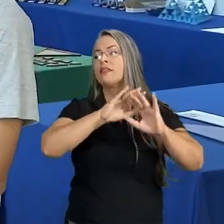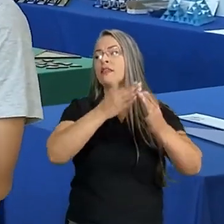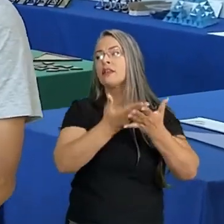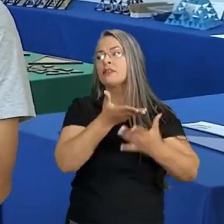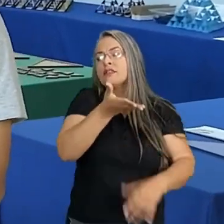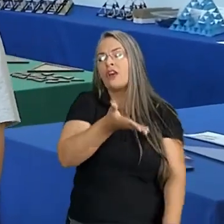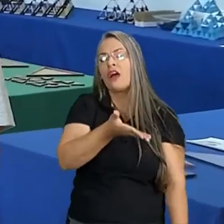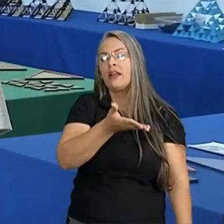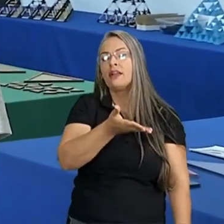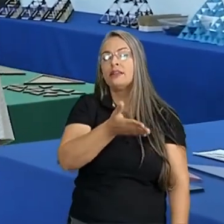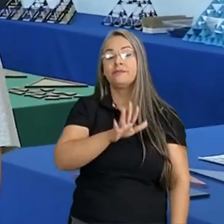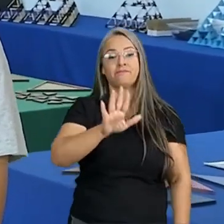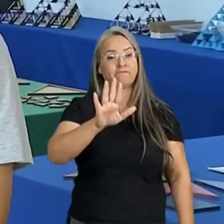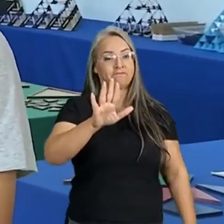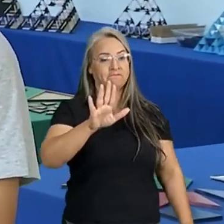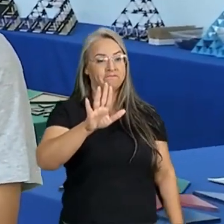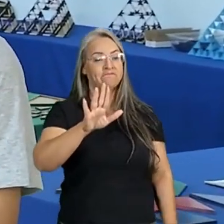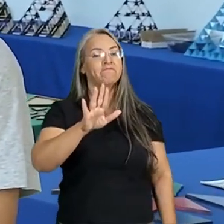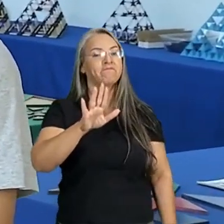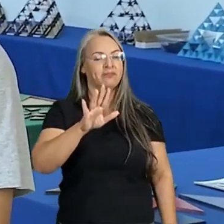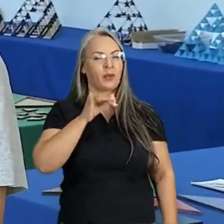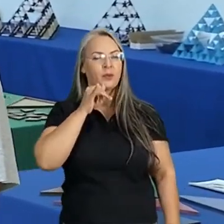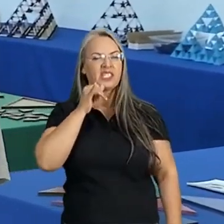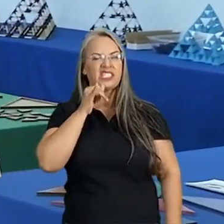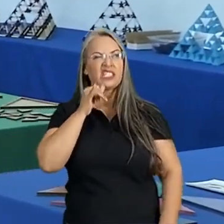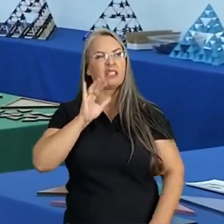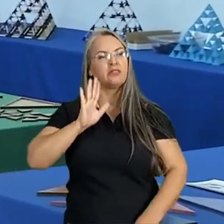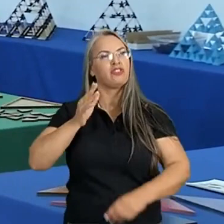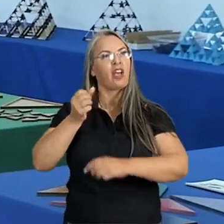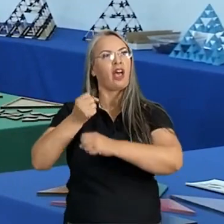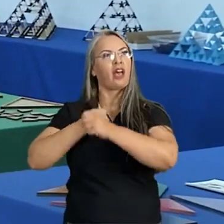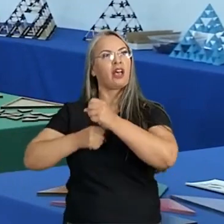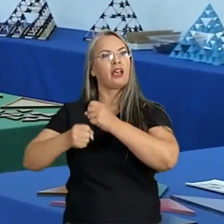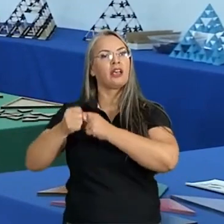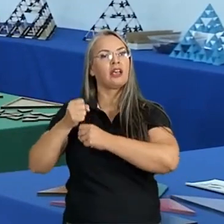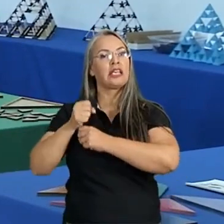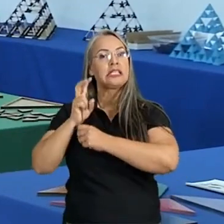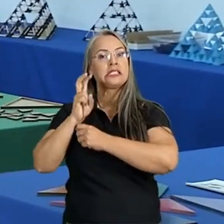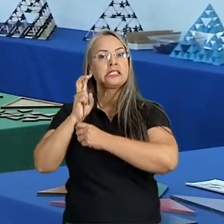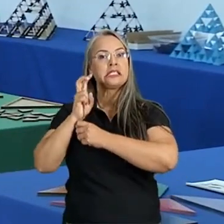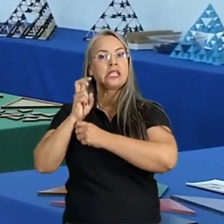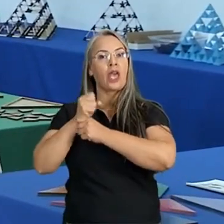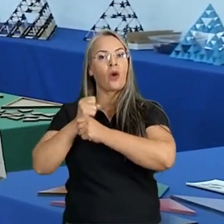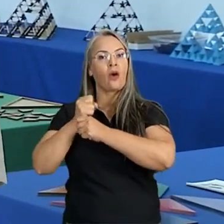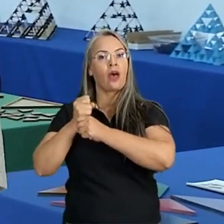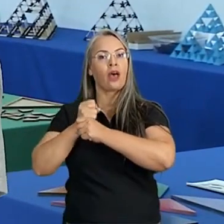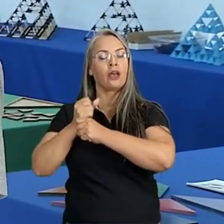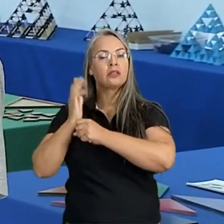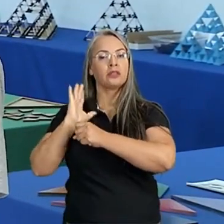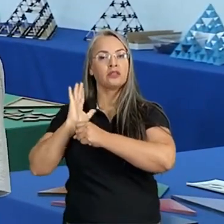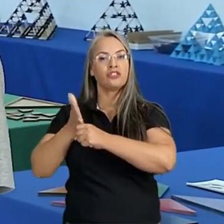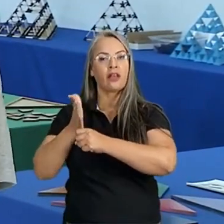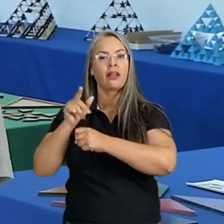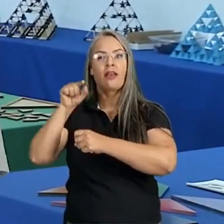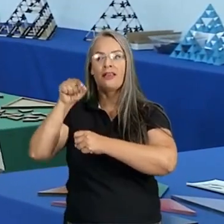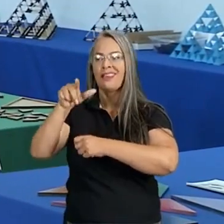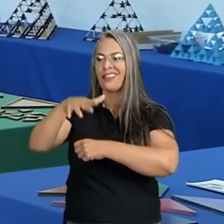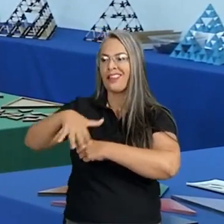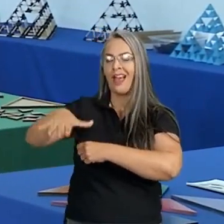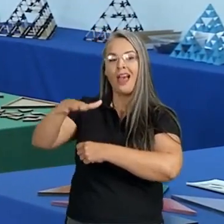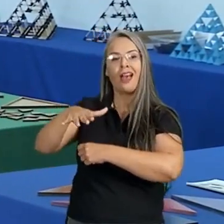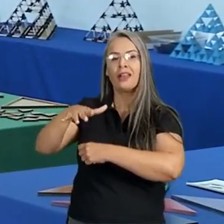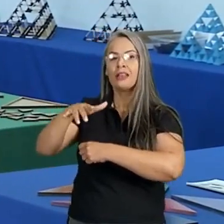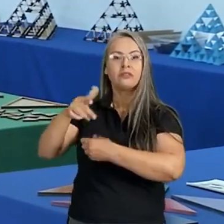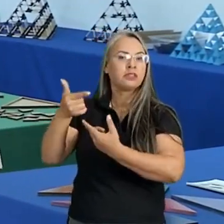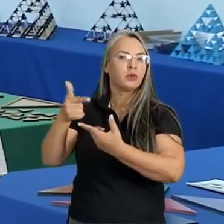espaço aqui a gente tá começando dando milho 18 e ela ser cinco anos Seis anos e a gente não tinha nenhuma tecnologia